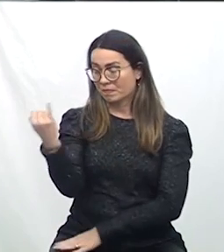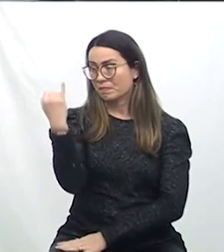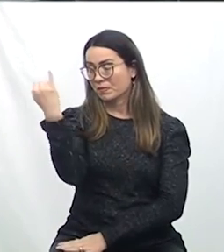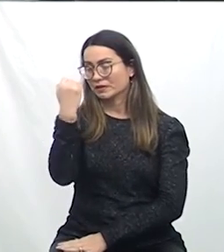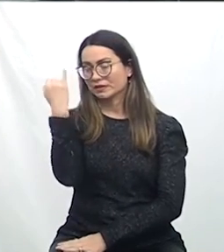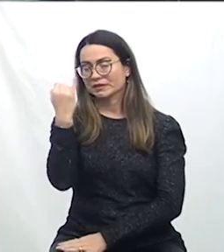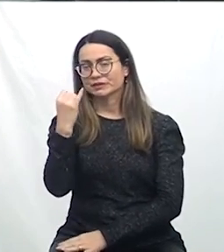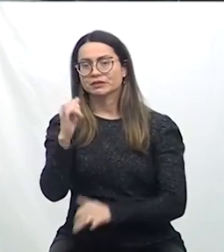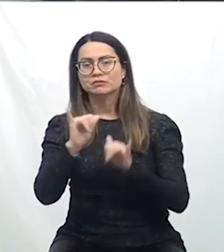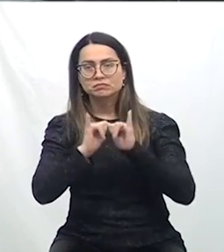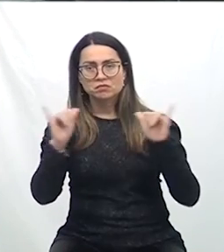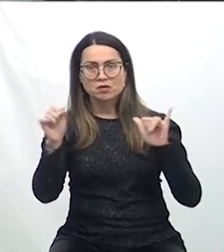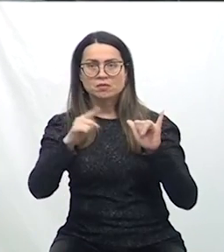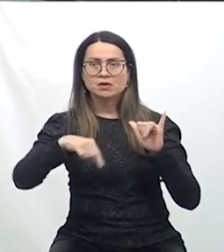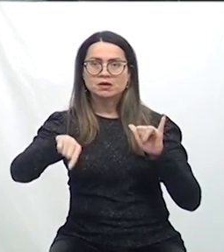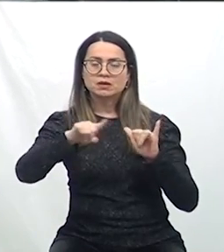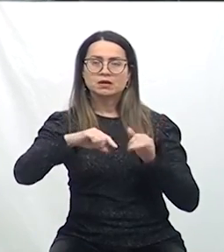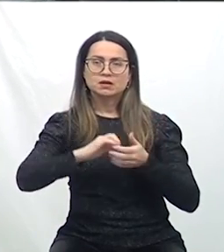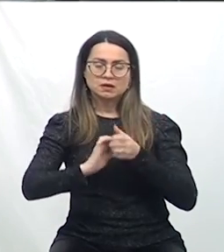todos,